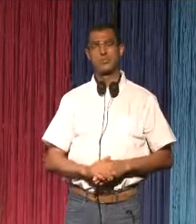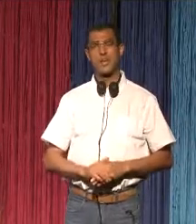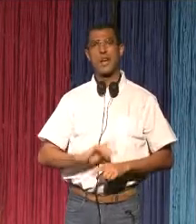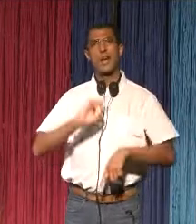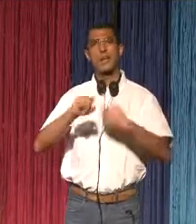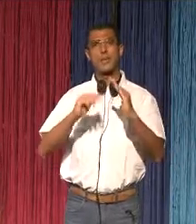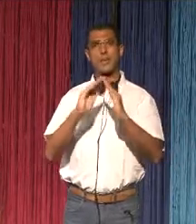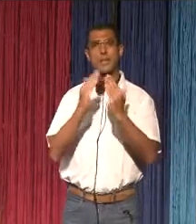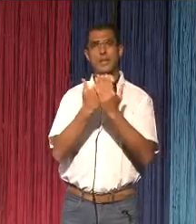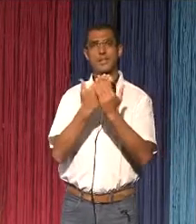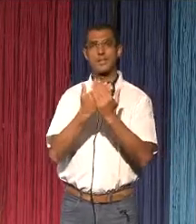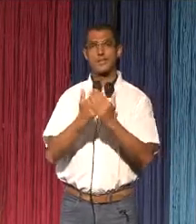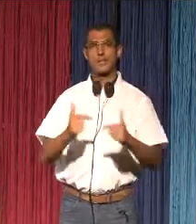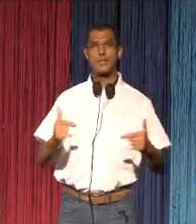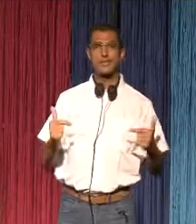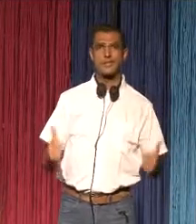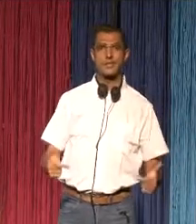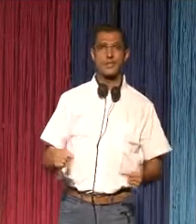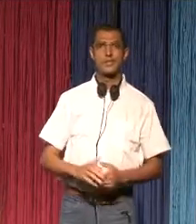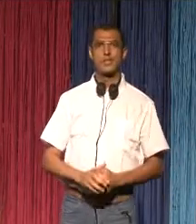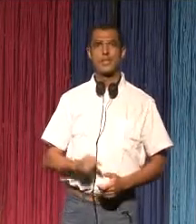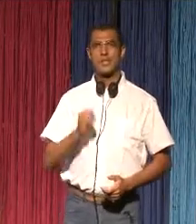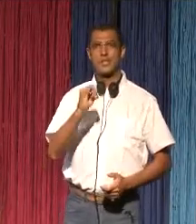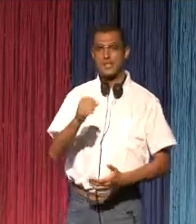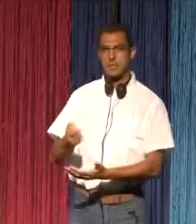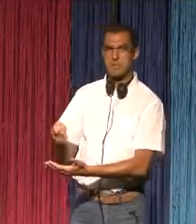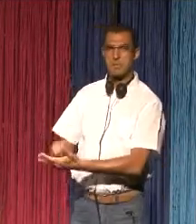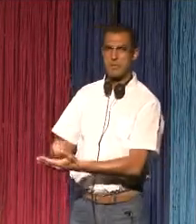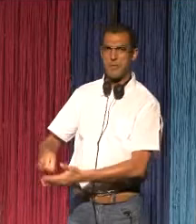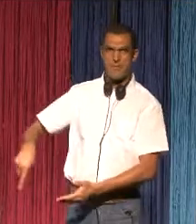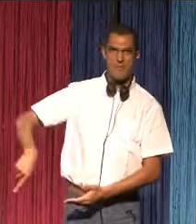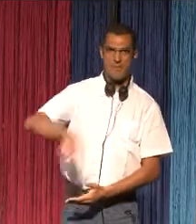chata. Então, você me obriga a ir para a escola,